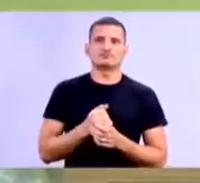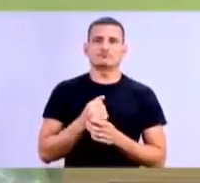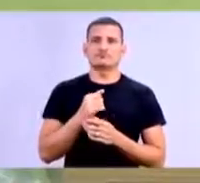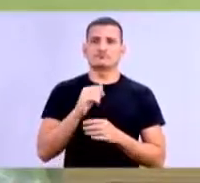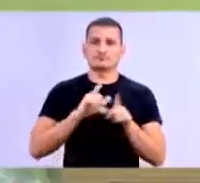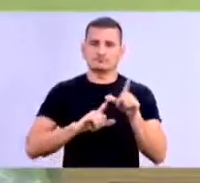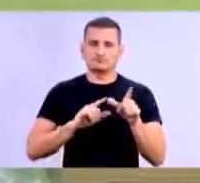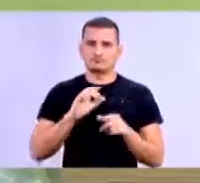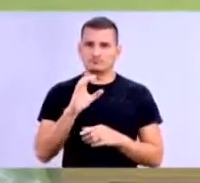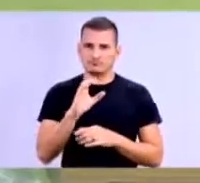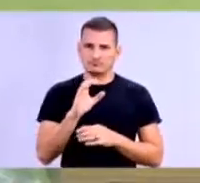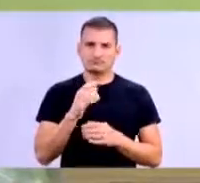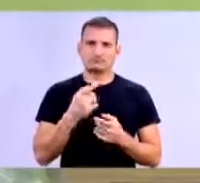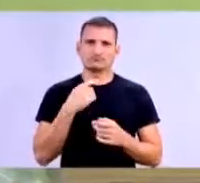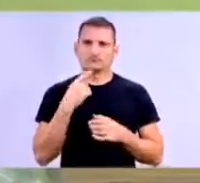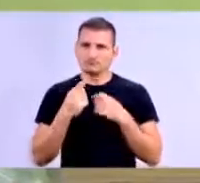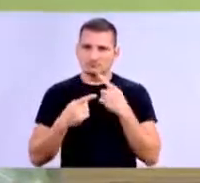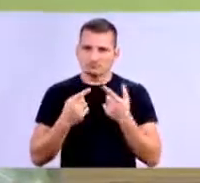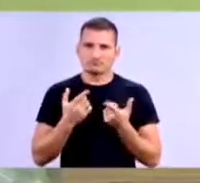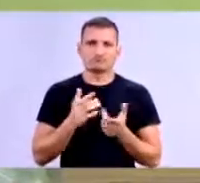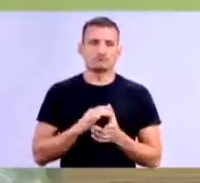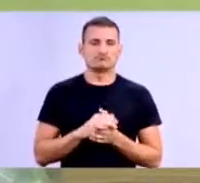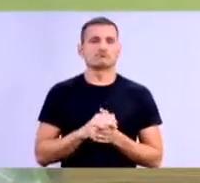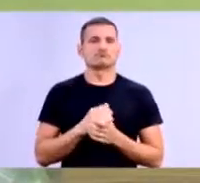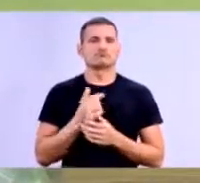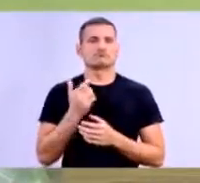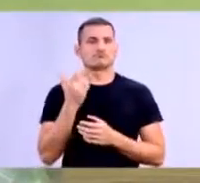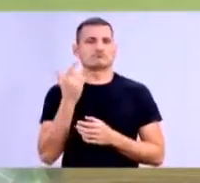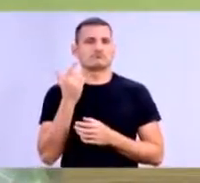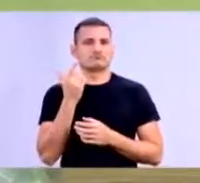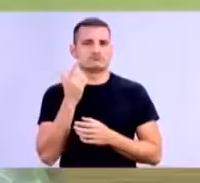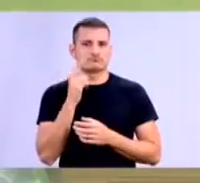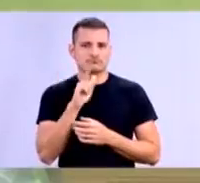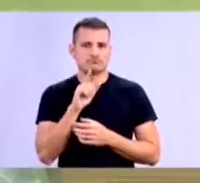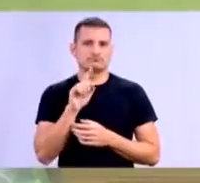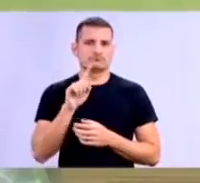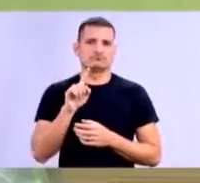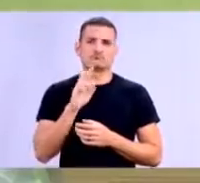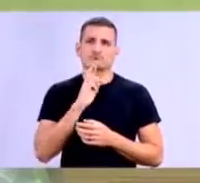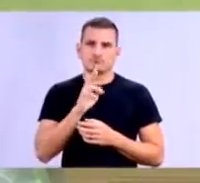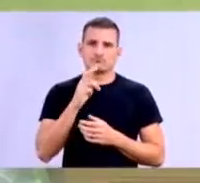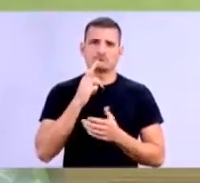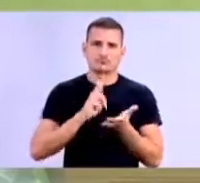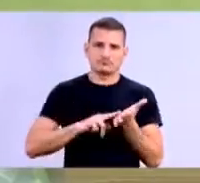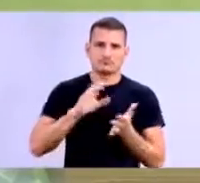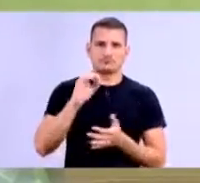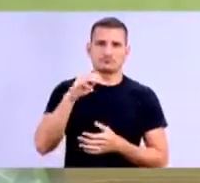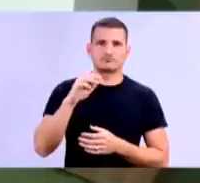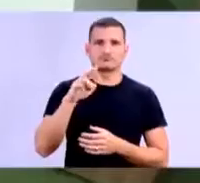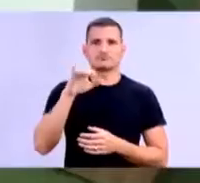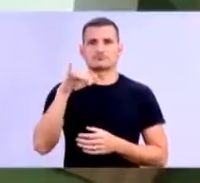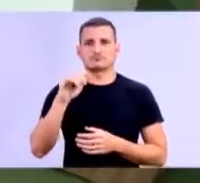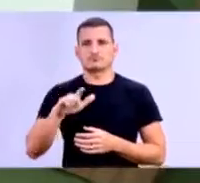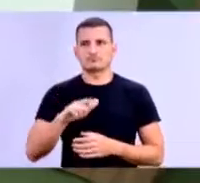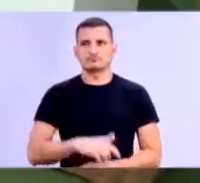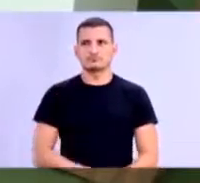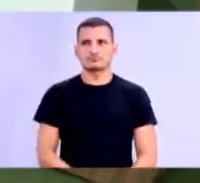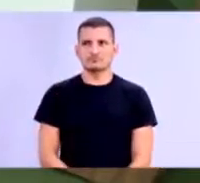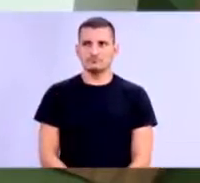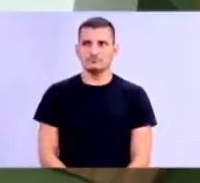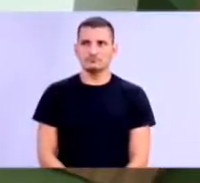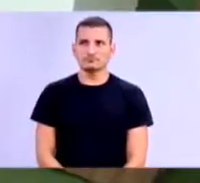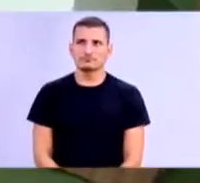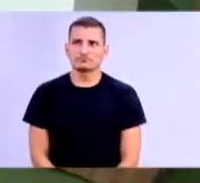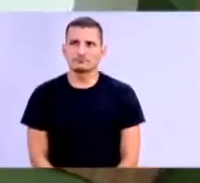conversaram, surgiram as dúvidas, mas chegaram no denominador comum, que é a carta comercial. Que bom, então. Deixa eu ver se